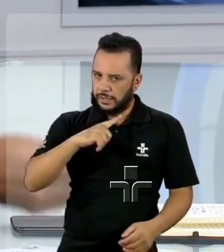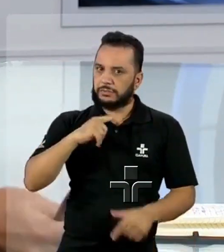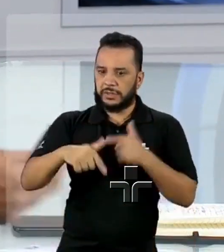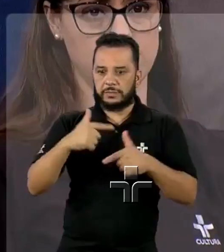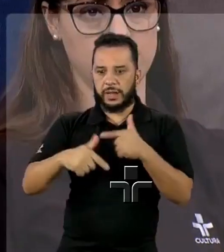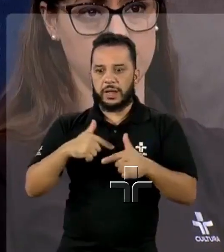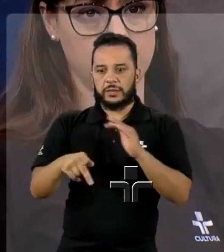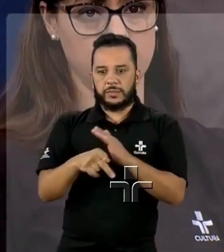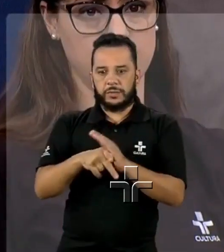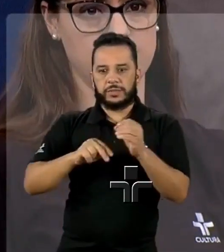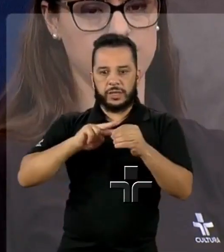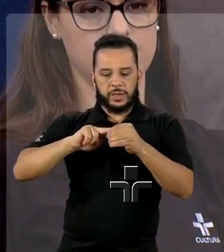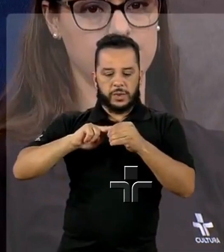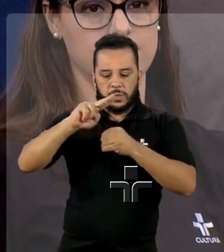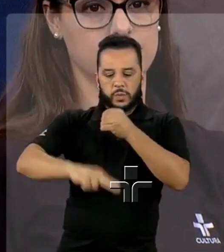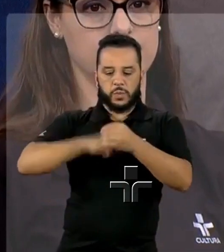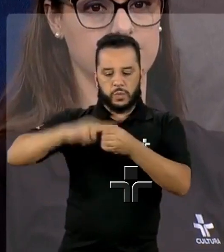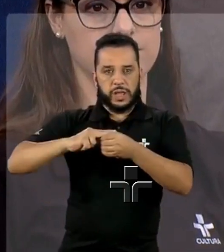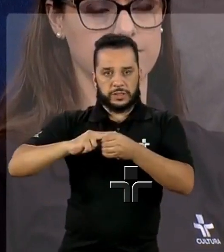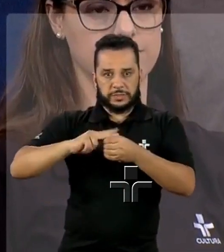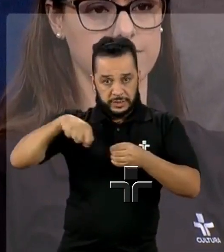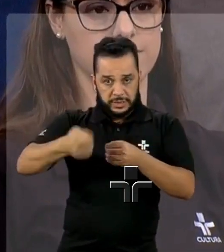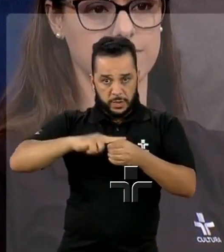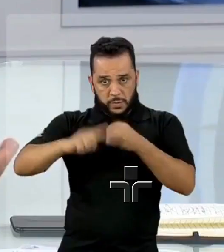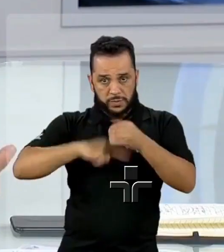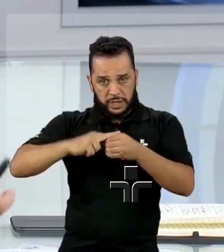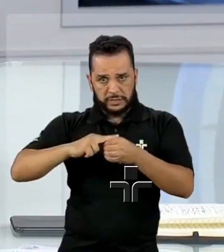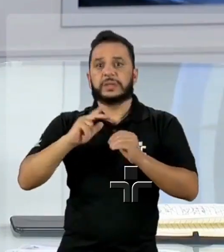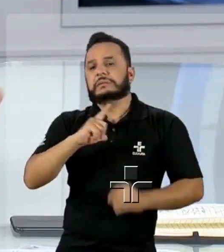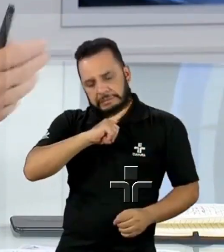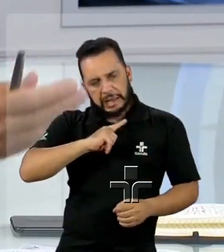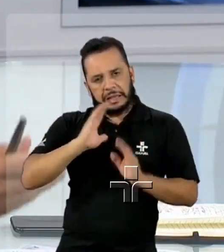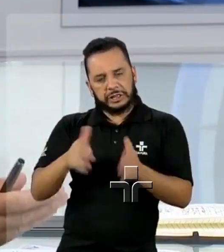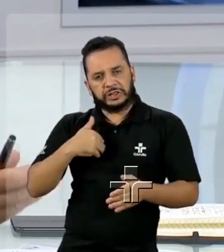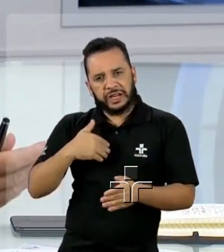na produção de livros, né, o que é bastante importante, até